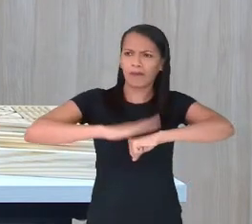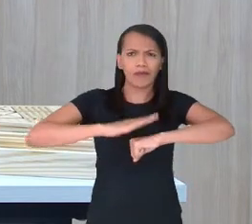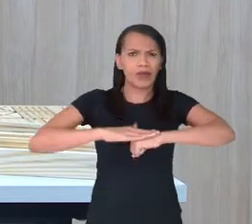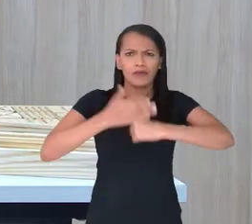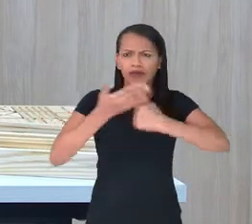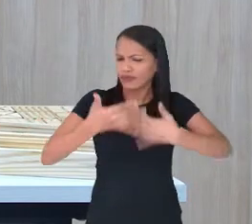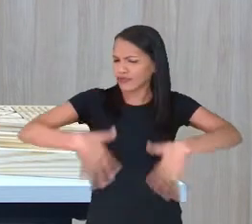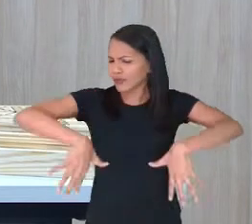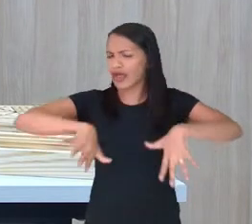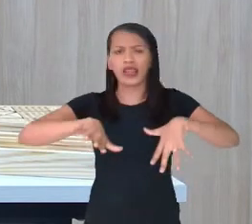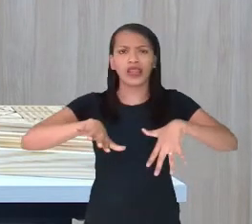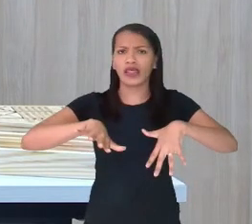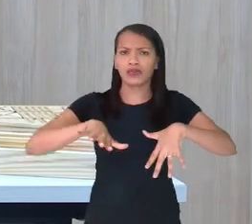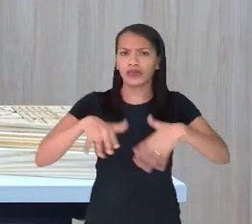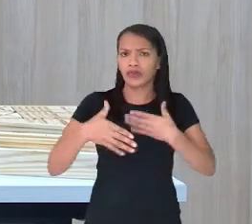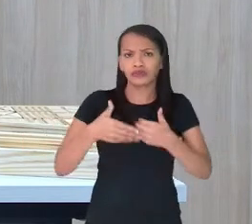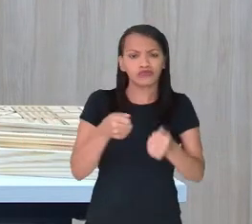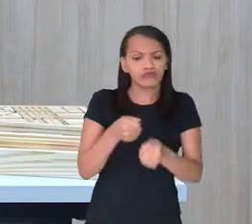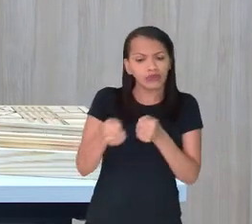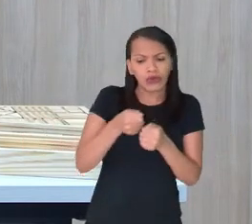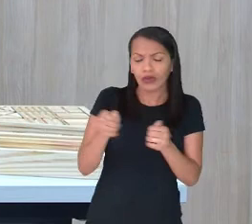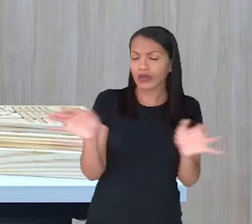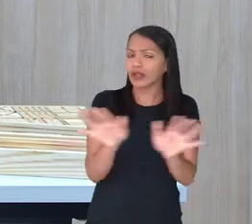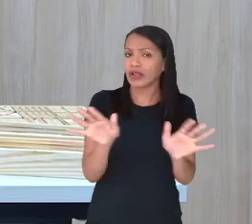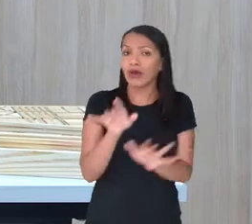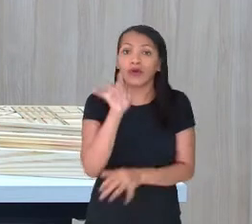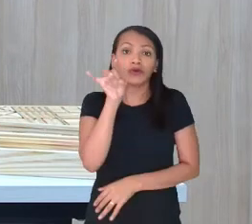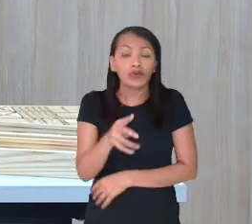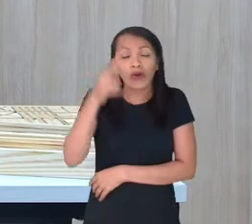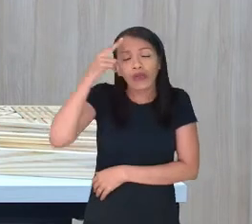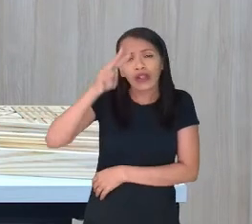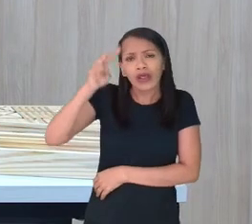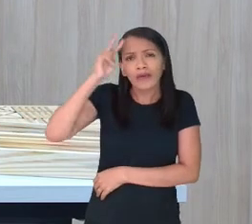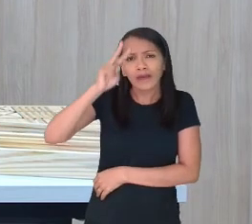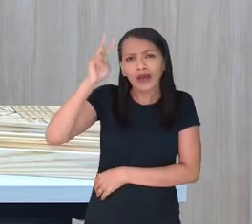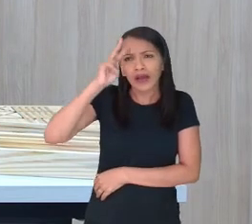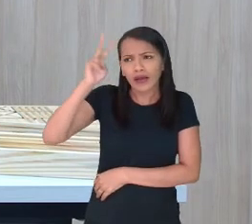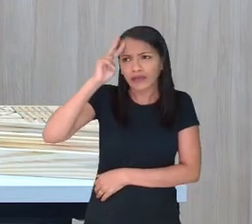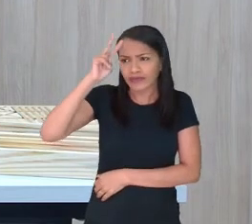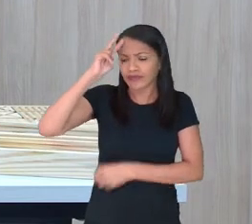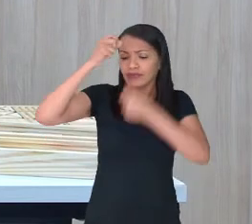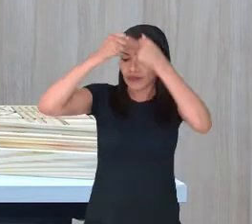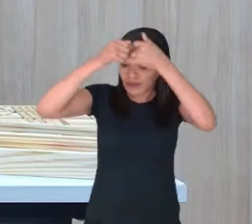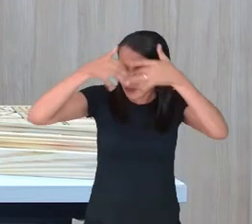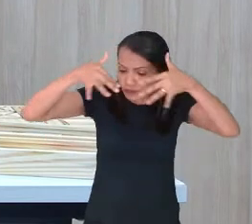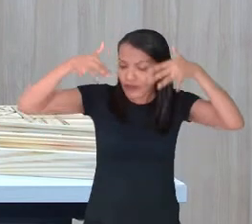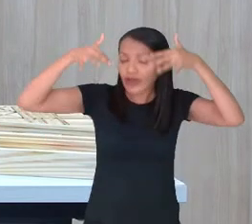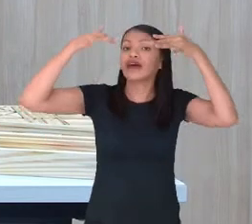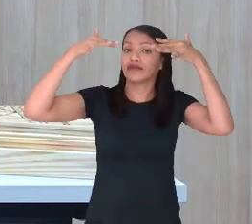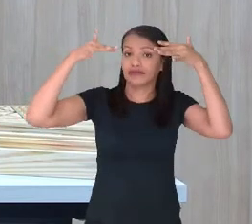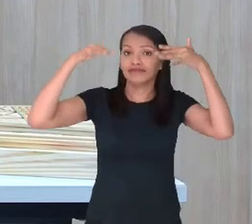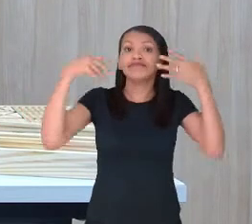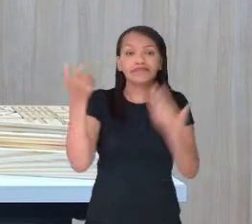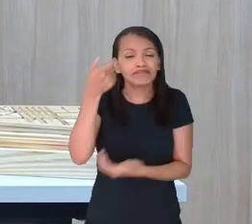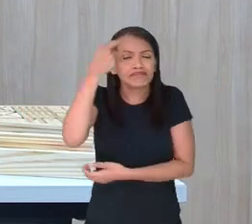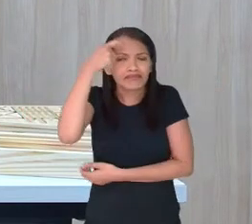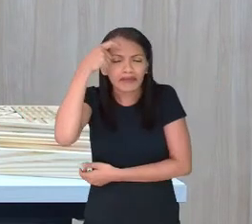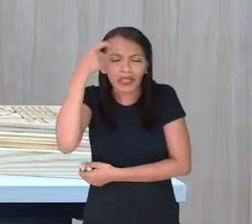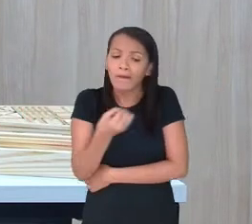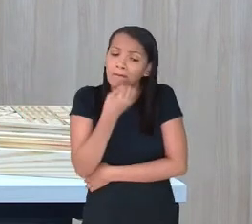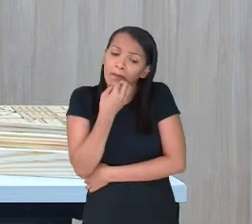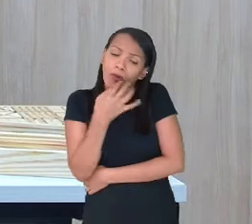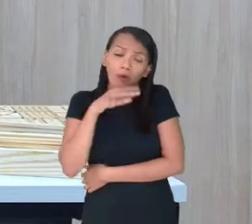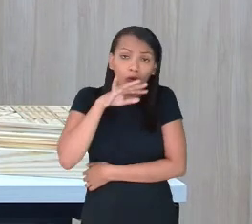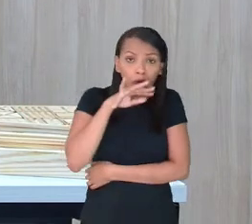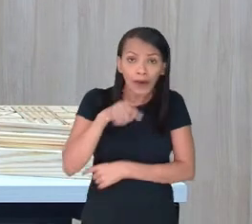temos controle, apenas as recordações nos voltam à memória, à mente, não é? Seja ela boa ou